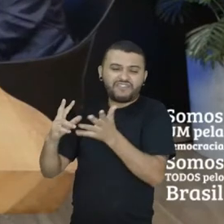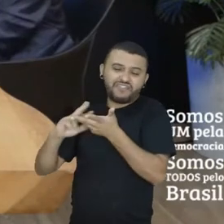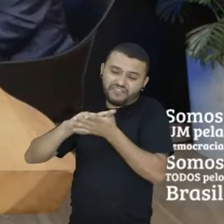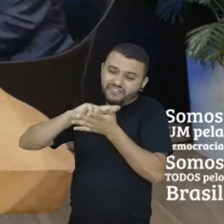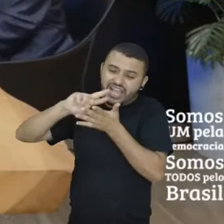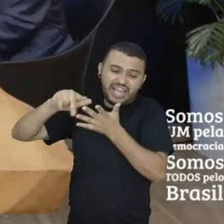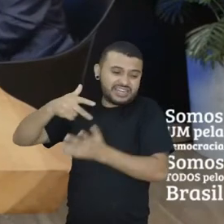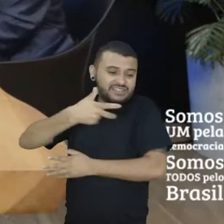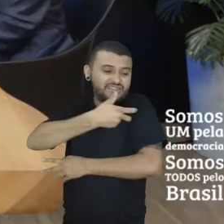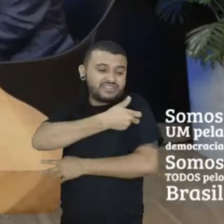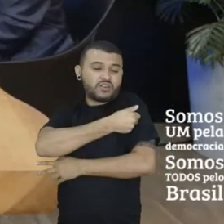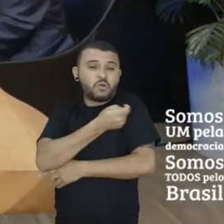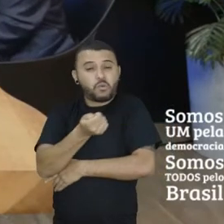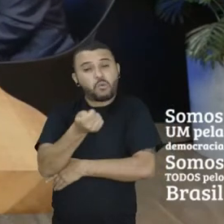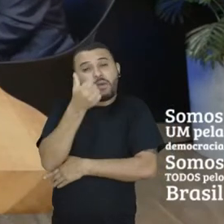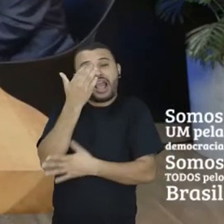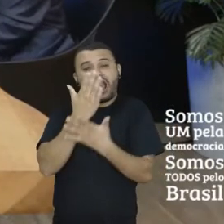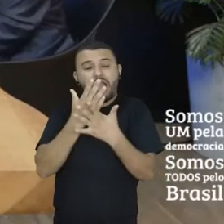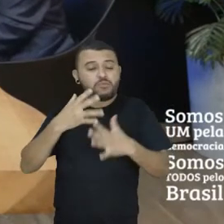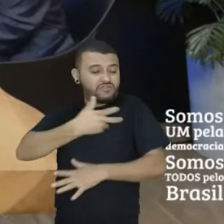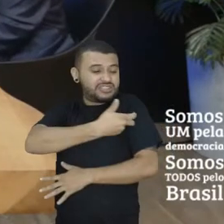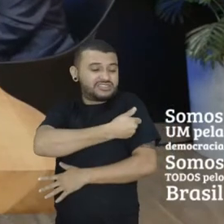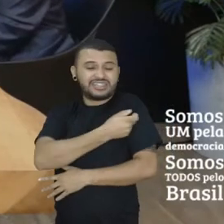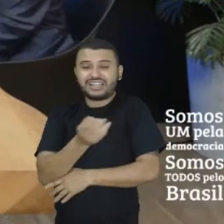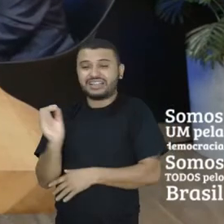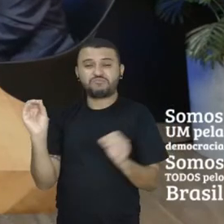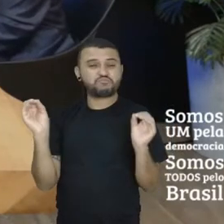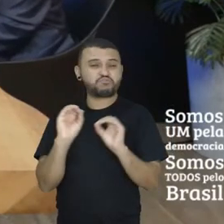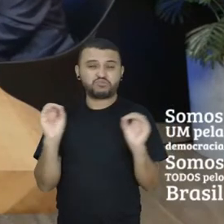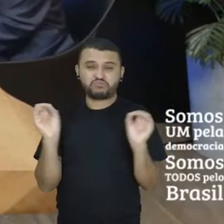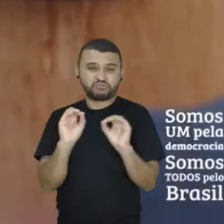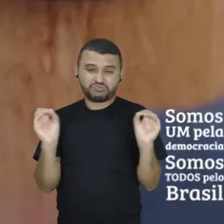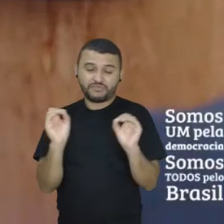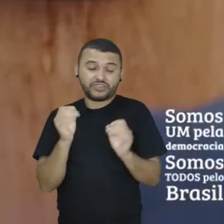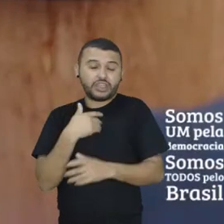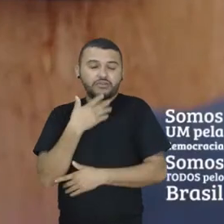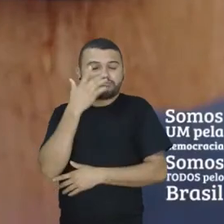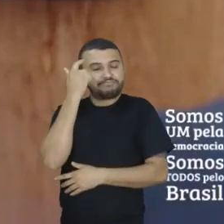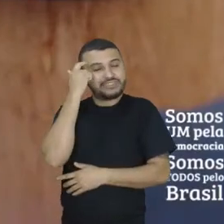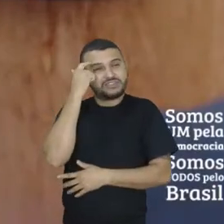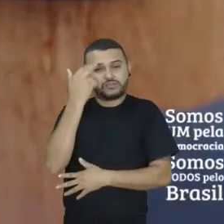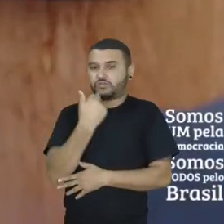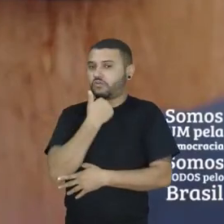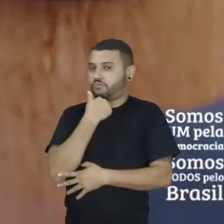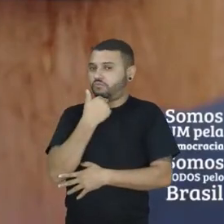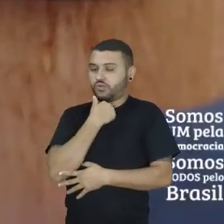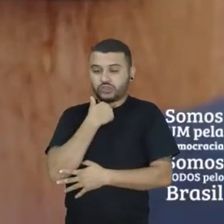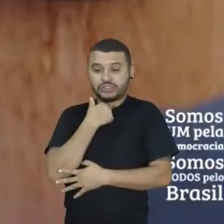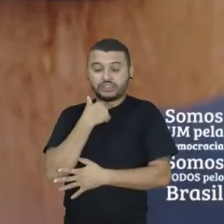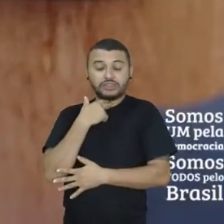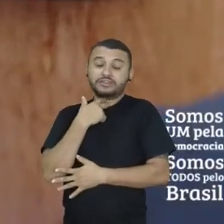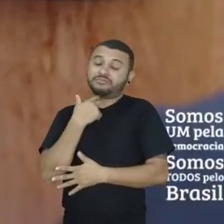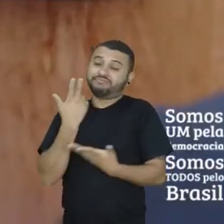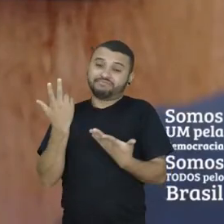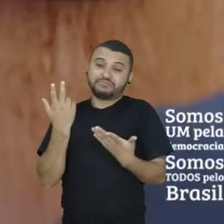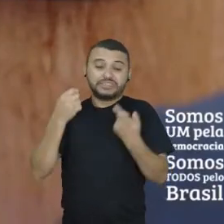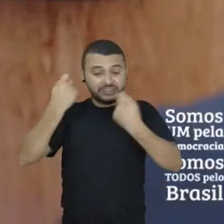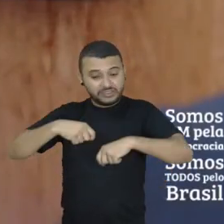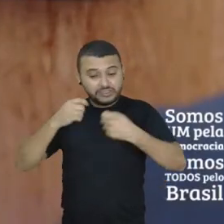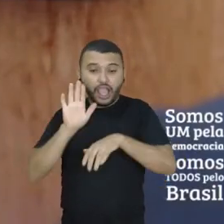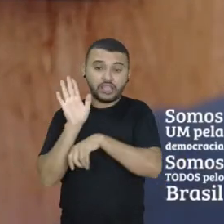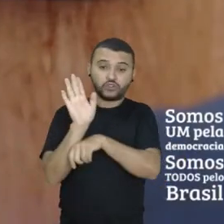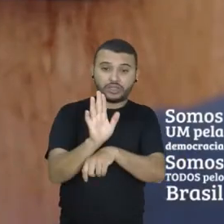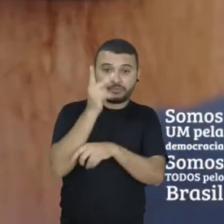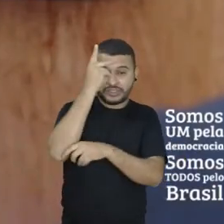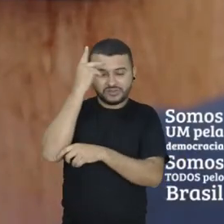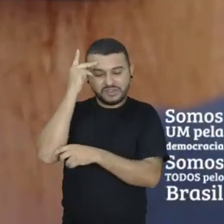quase que acabou. Então, eu diria que nós não podemos negar a ciência, né, e fazer